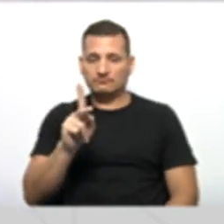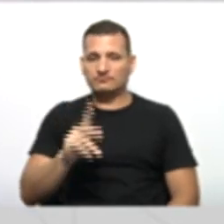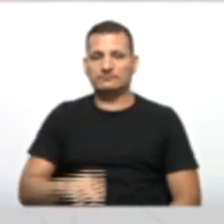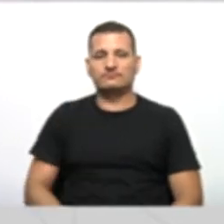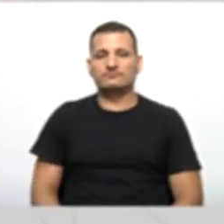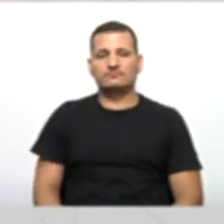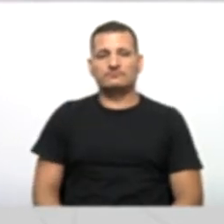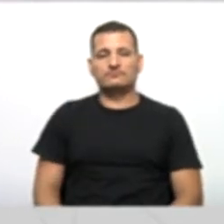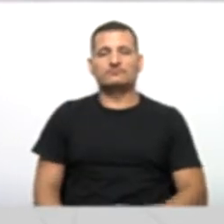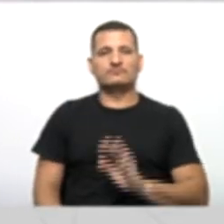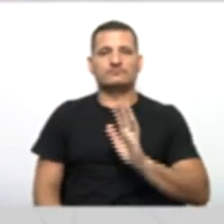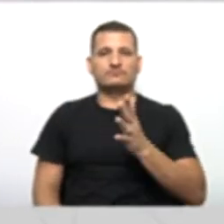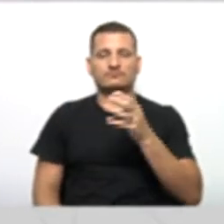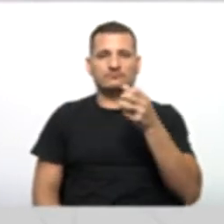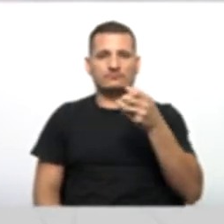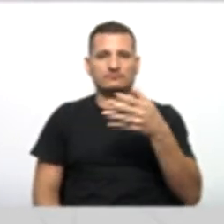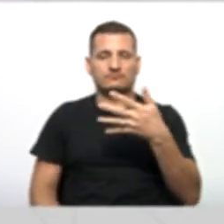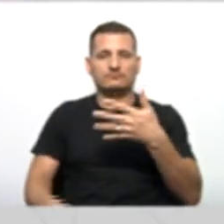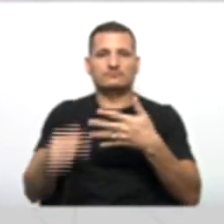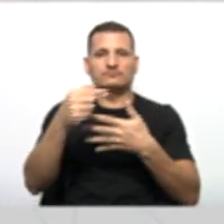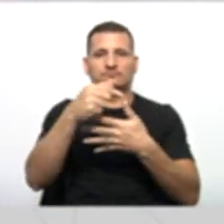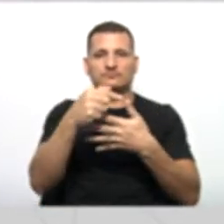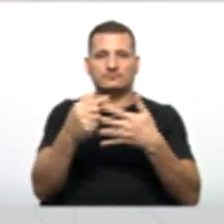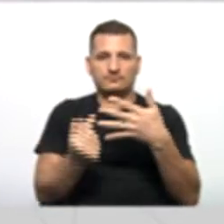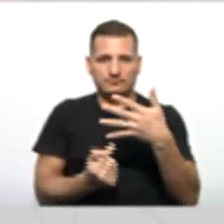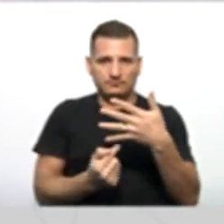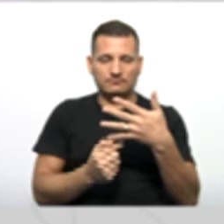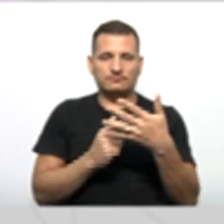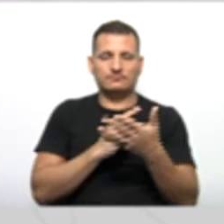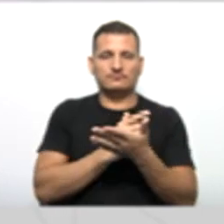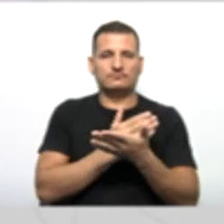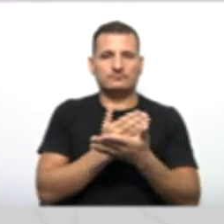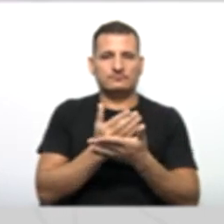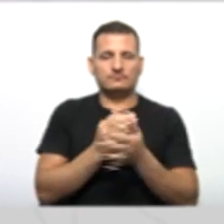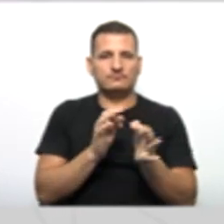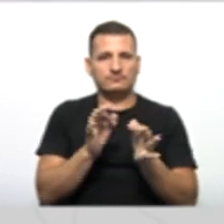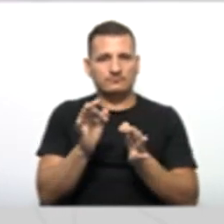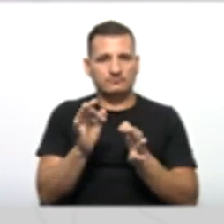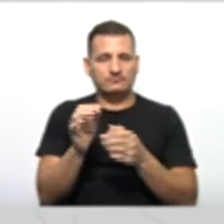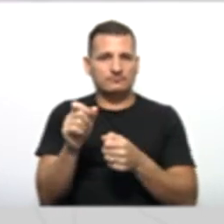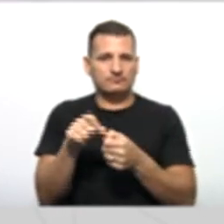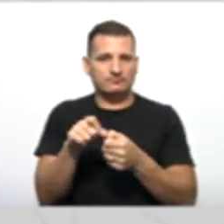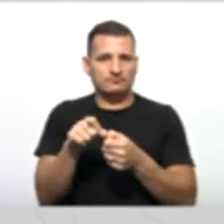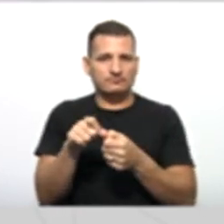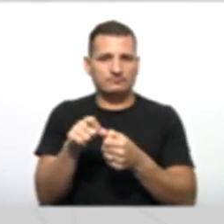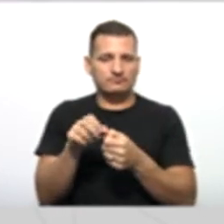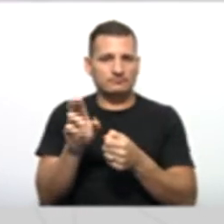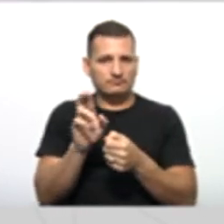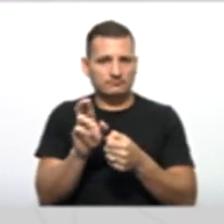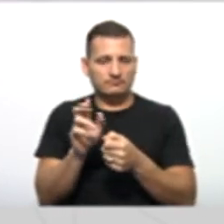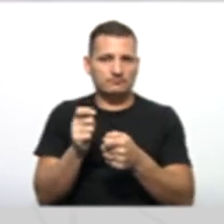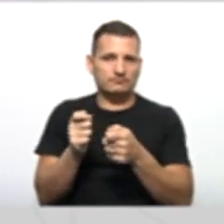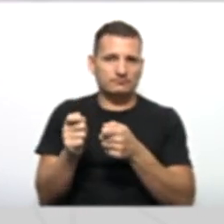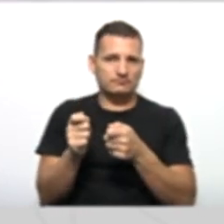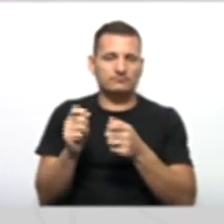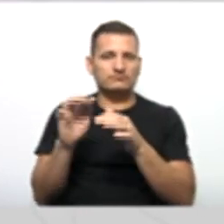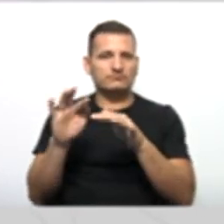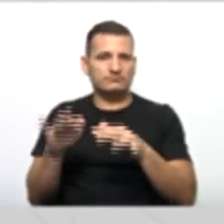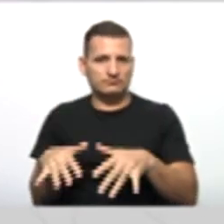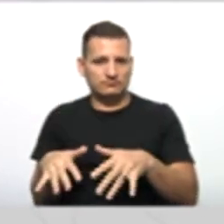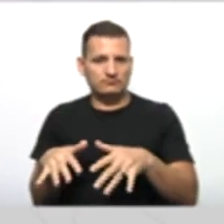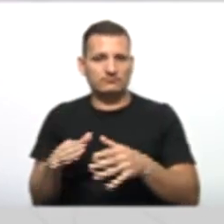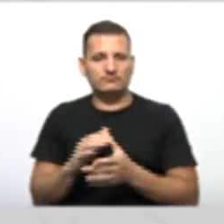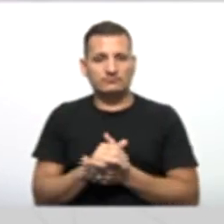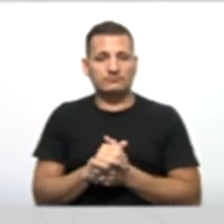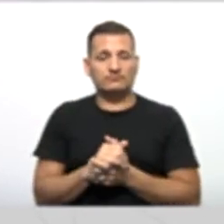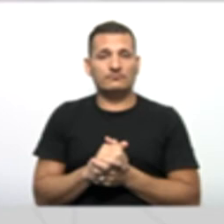5 macroprocessos, não é isso? Que a gente tem lá início, planejamento, execução, monitoramento e controle e o encerramento.